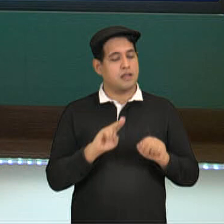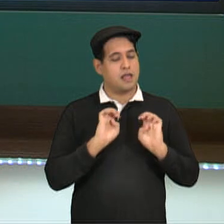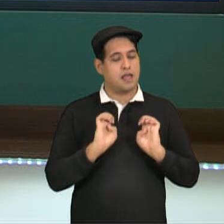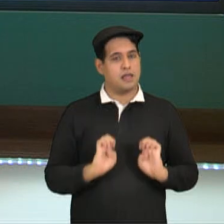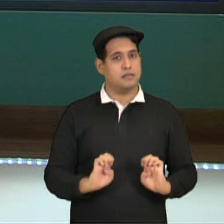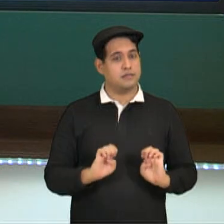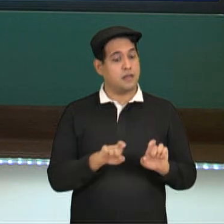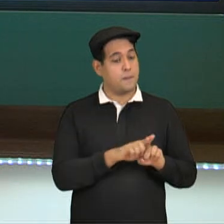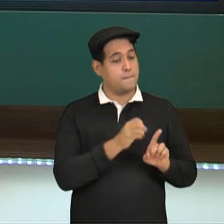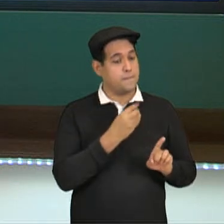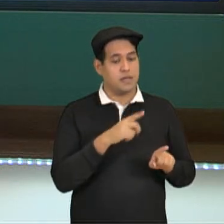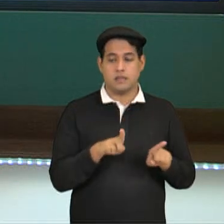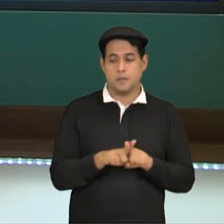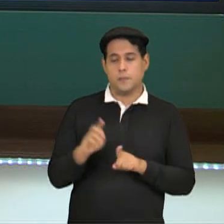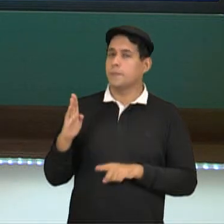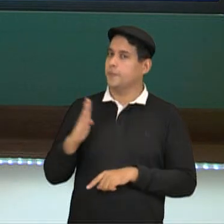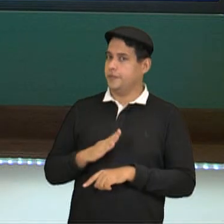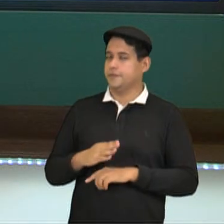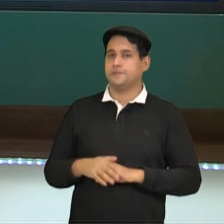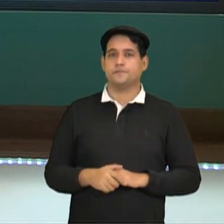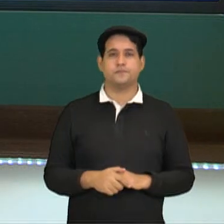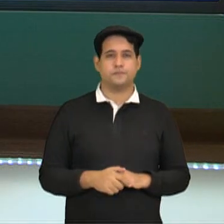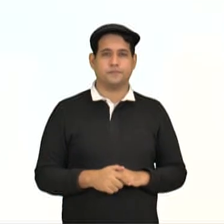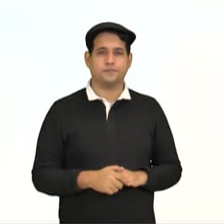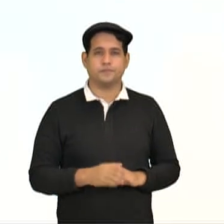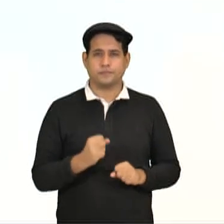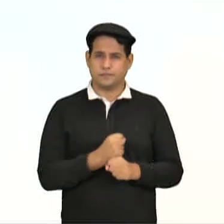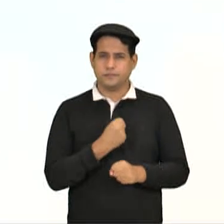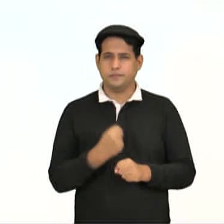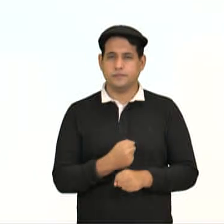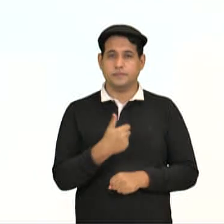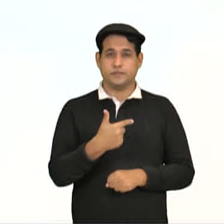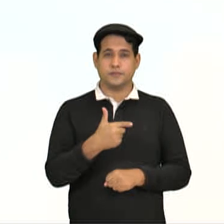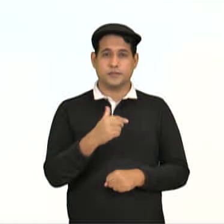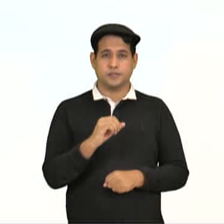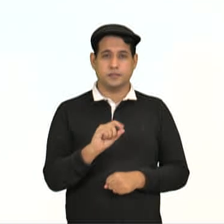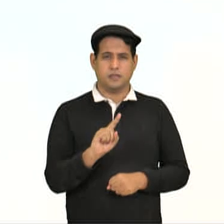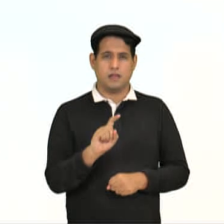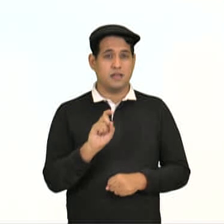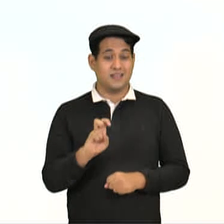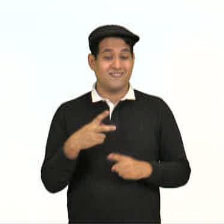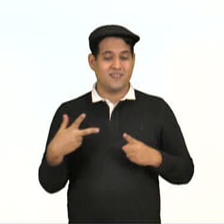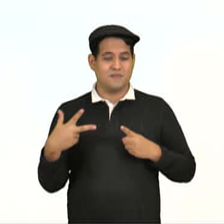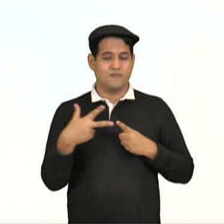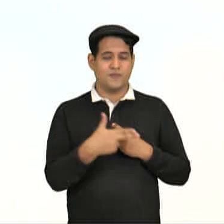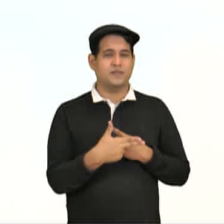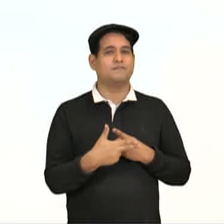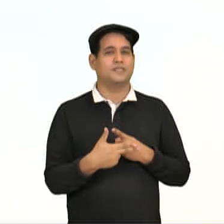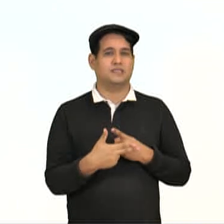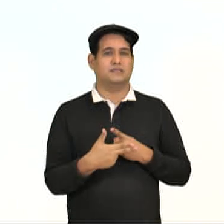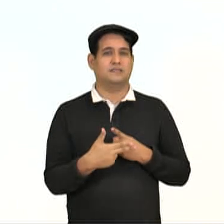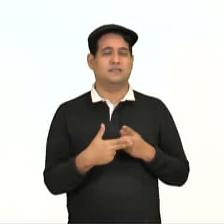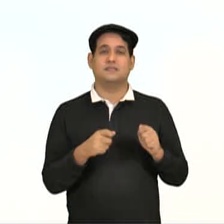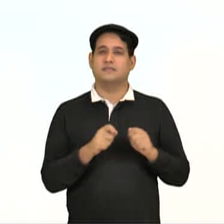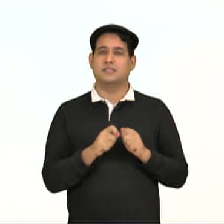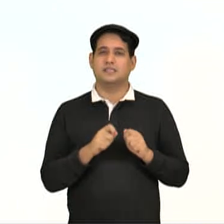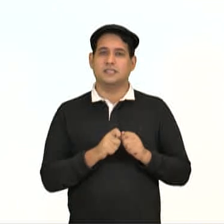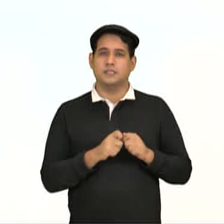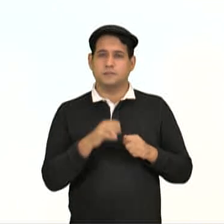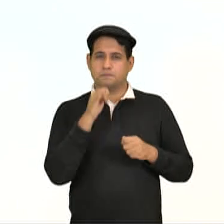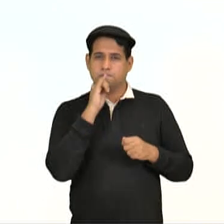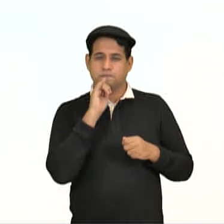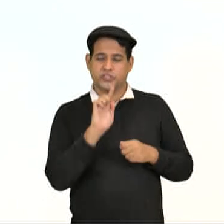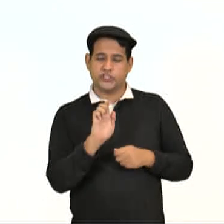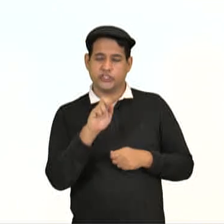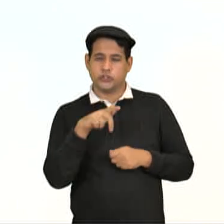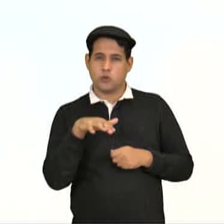tanto para o bem quanto para o mal. E em 2015, foi proibido a edição de genoma humano. Então,